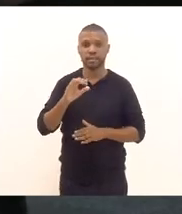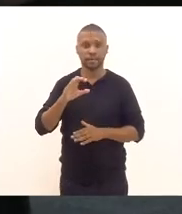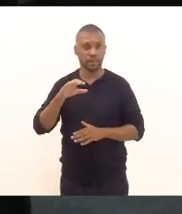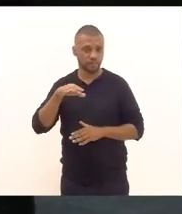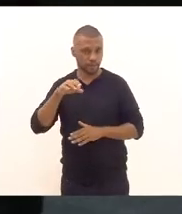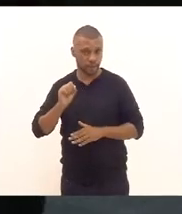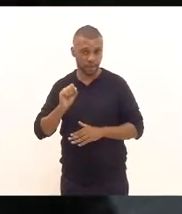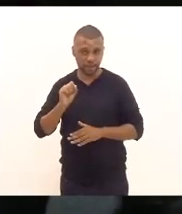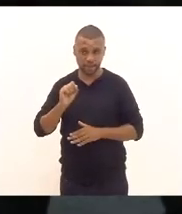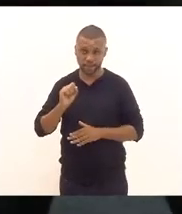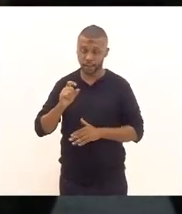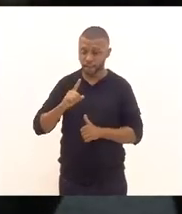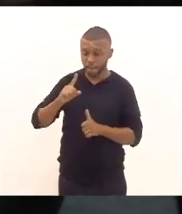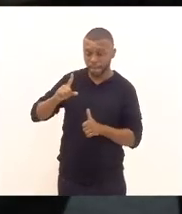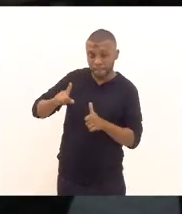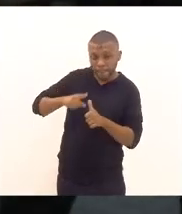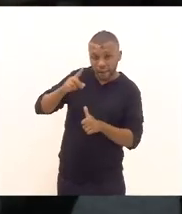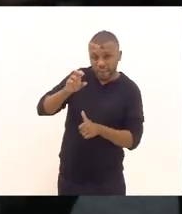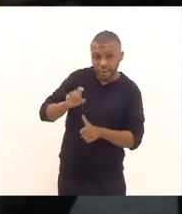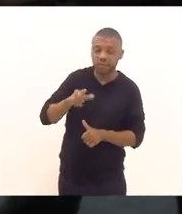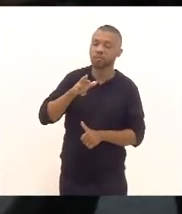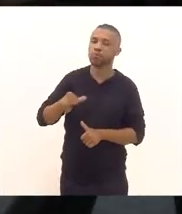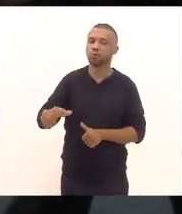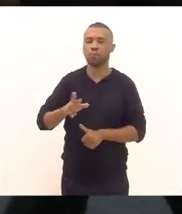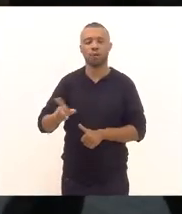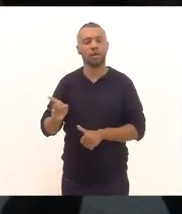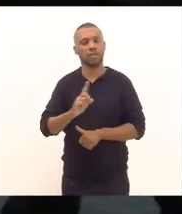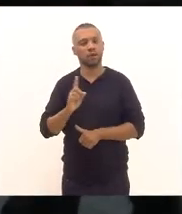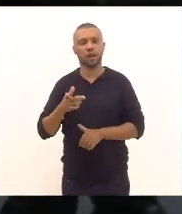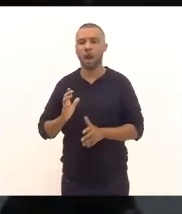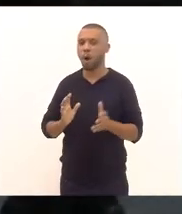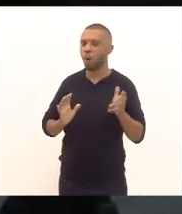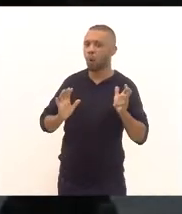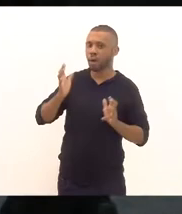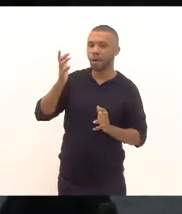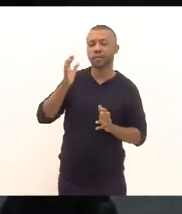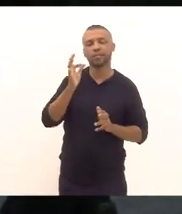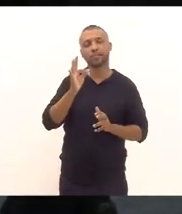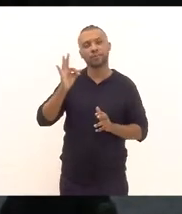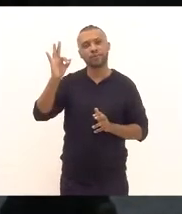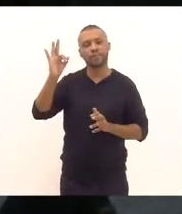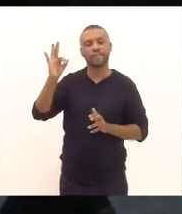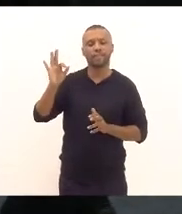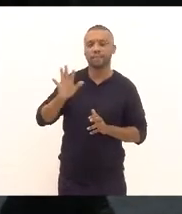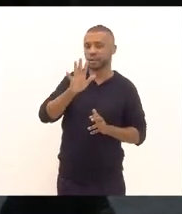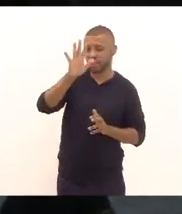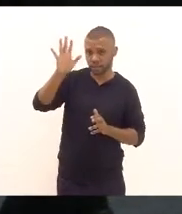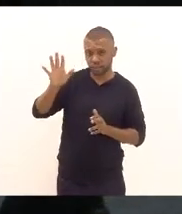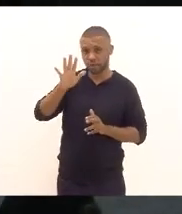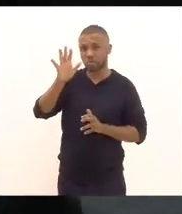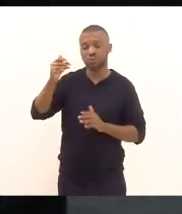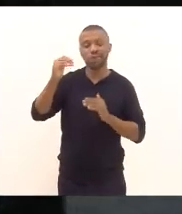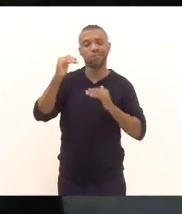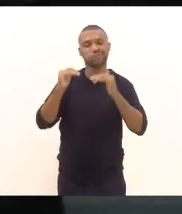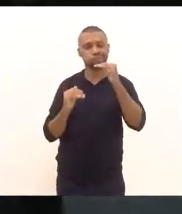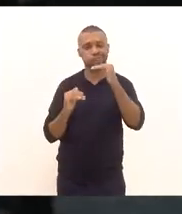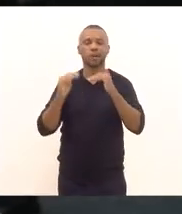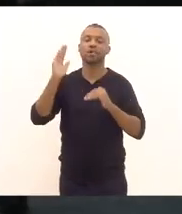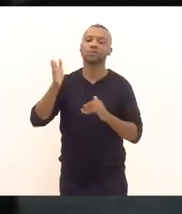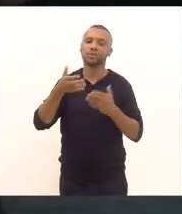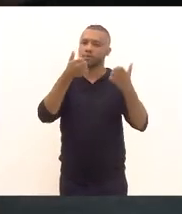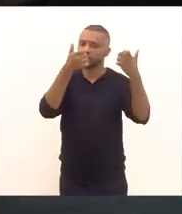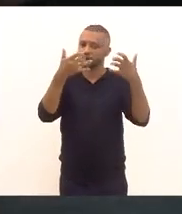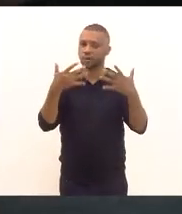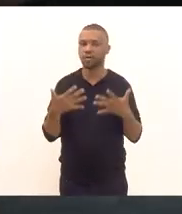Não é a primeira vez que isso acontece uma uma federação muito desequilibrada nós já temos falado sobre